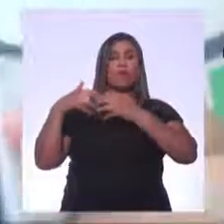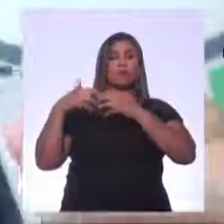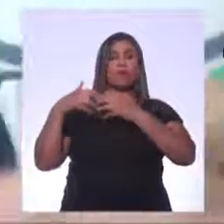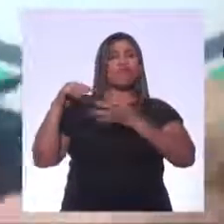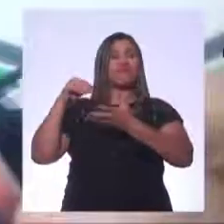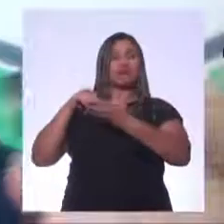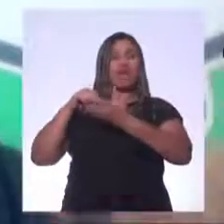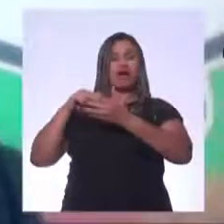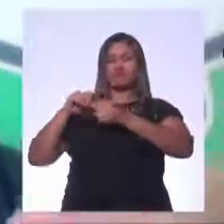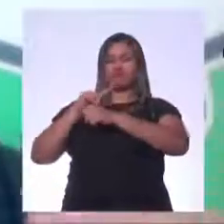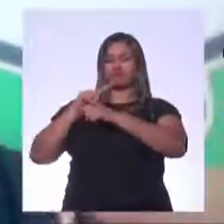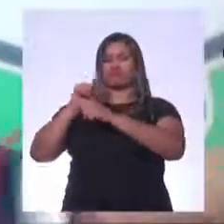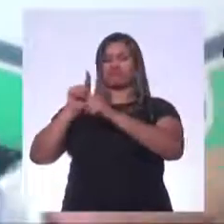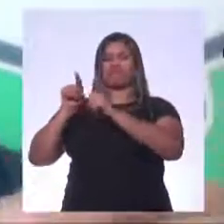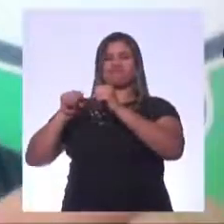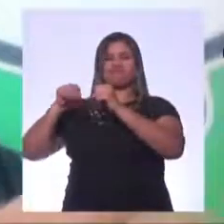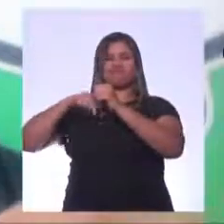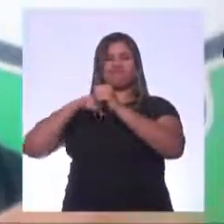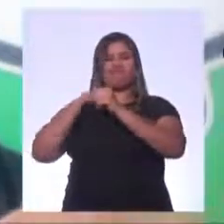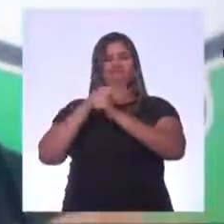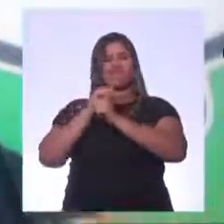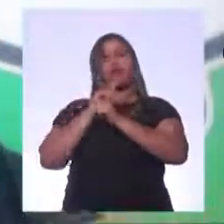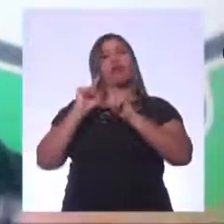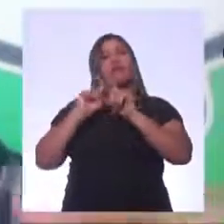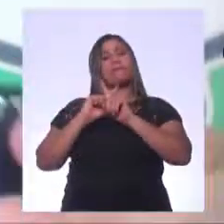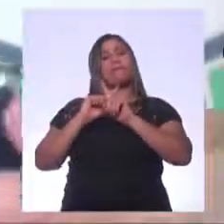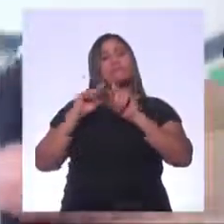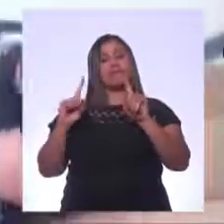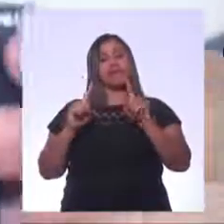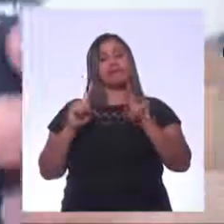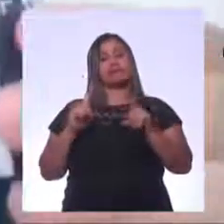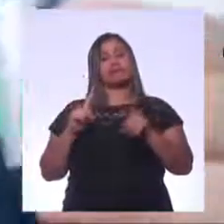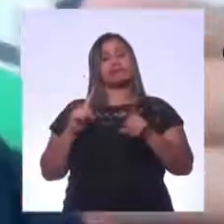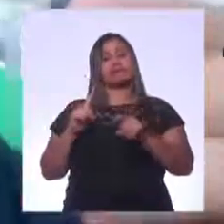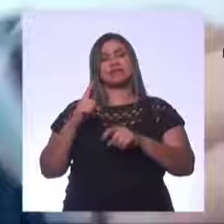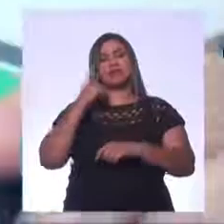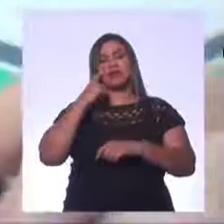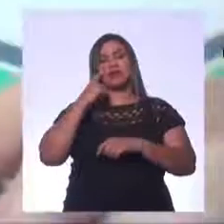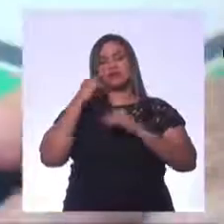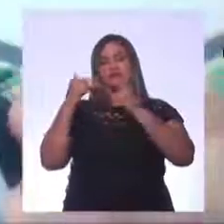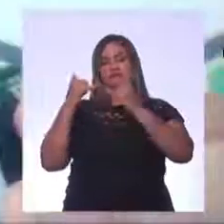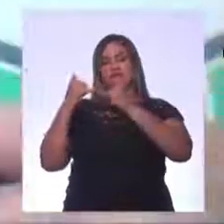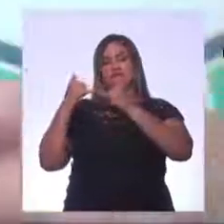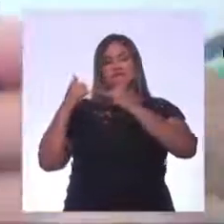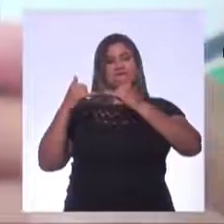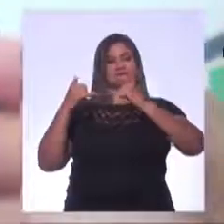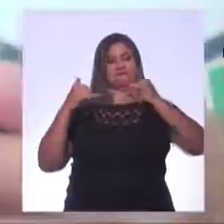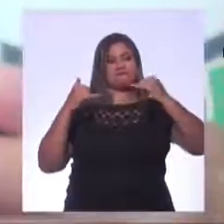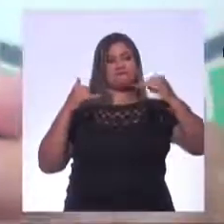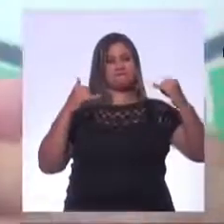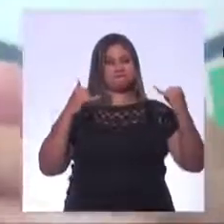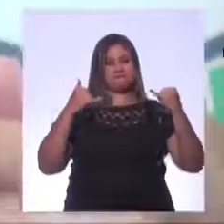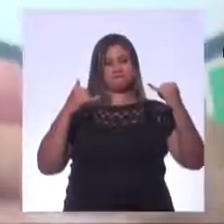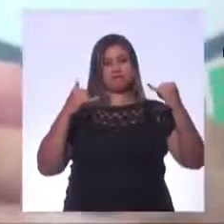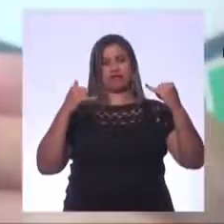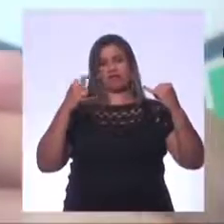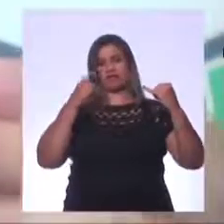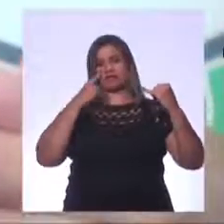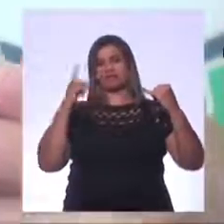partir do momento que nós colocamos um condutor entre